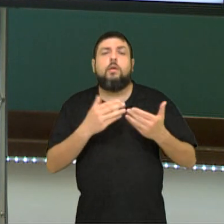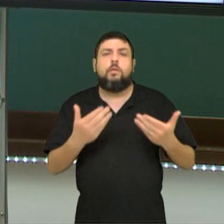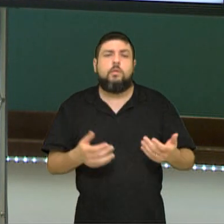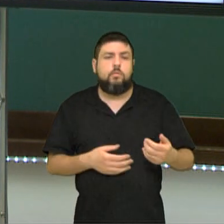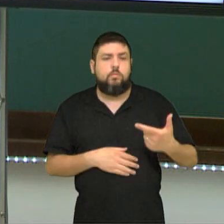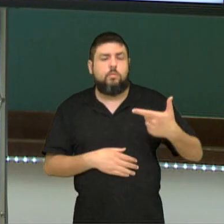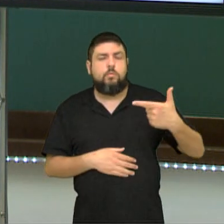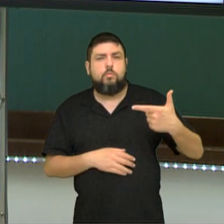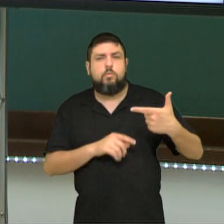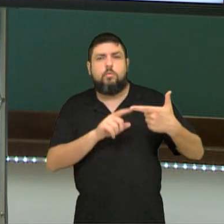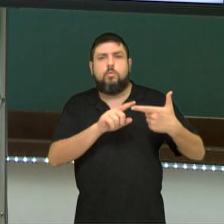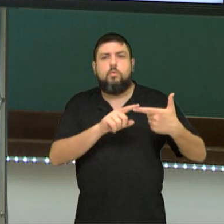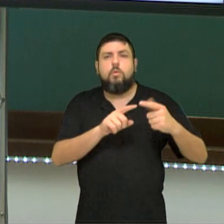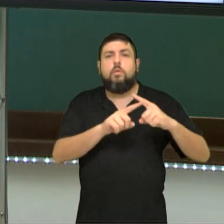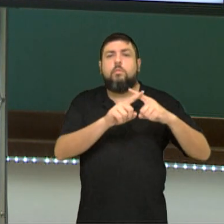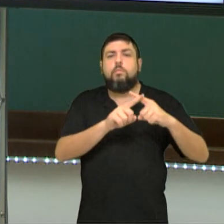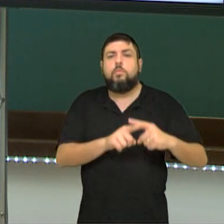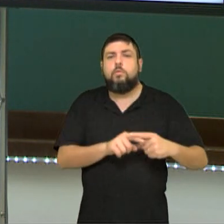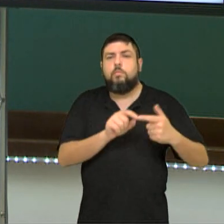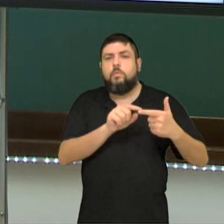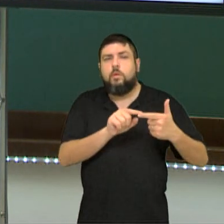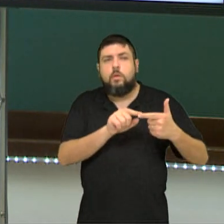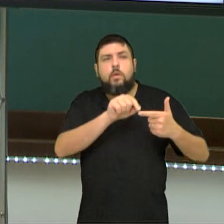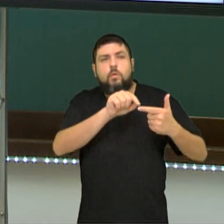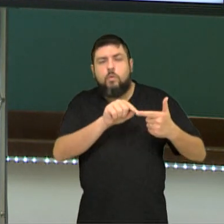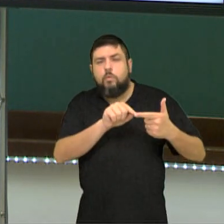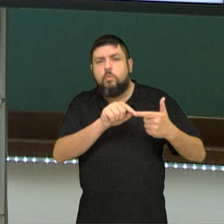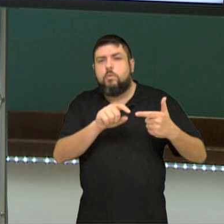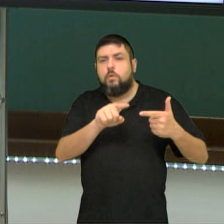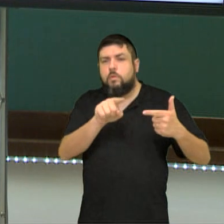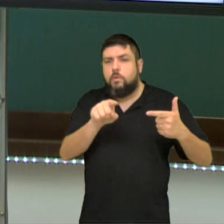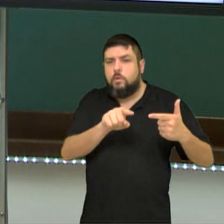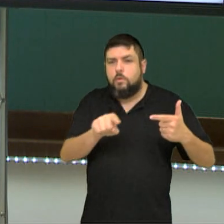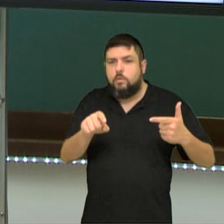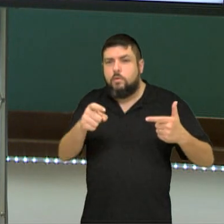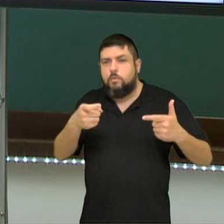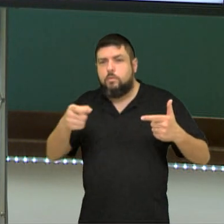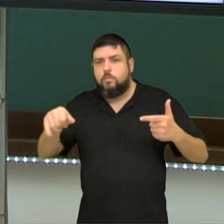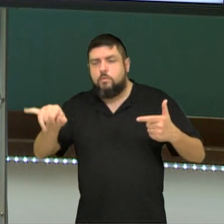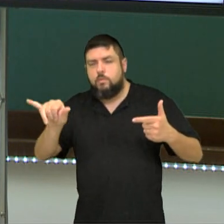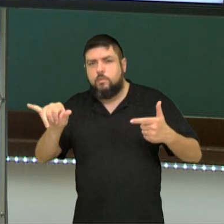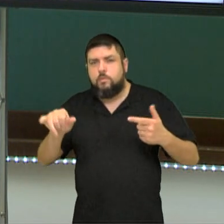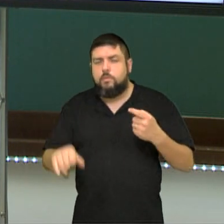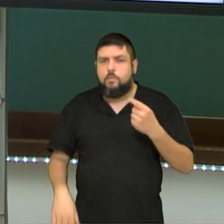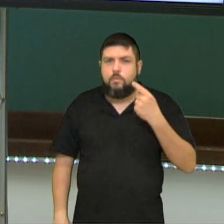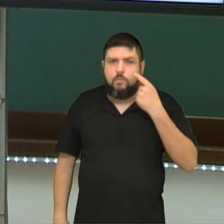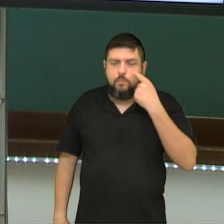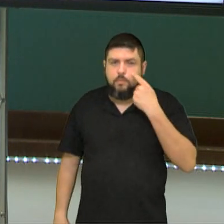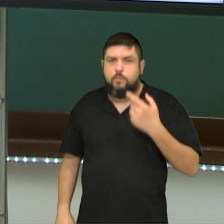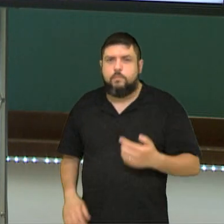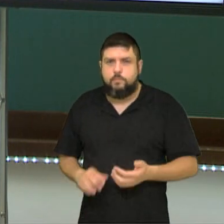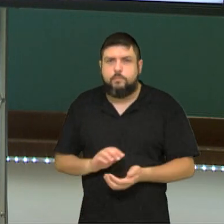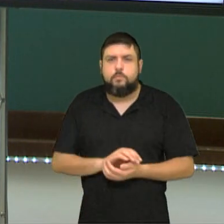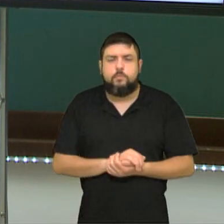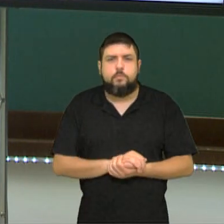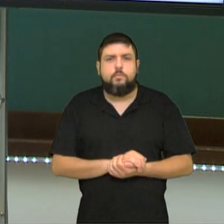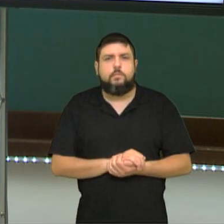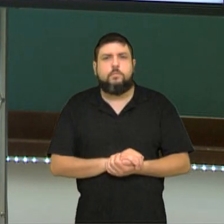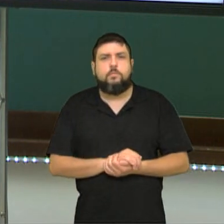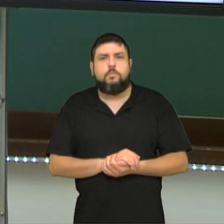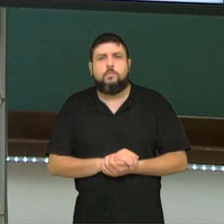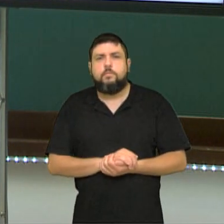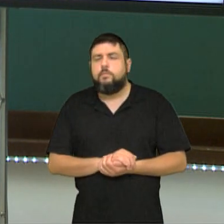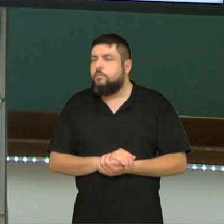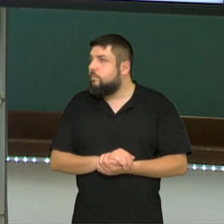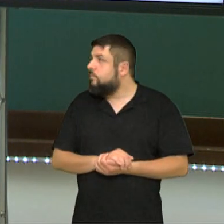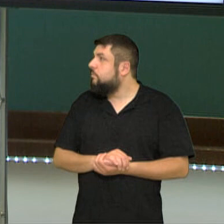multiplicando todo mundo que apareceu ali. Ó. Vamos fazer rapidinho a conferência? 2 vezes z, 2z, mais 2 vezes